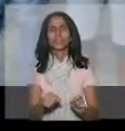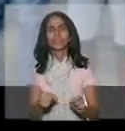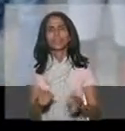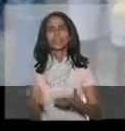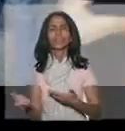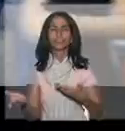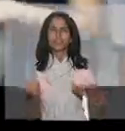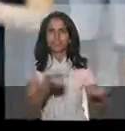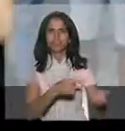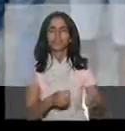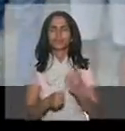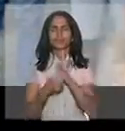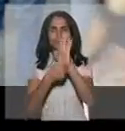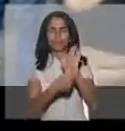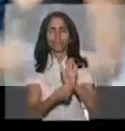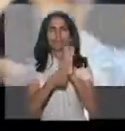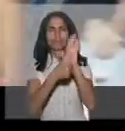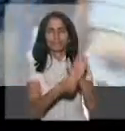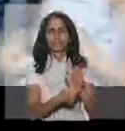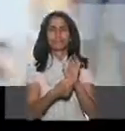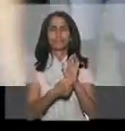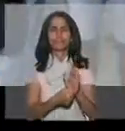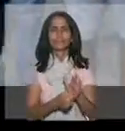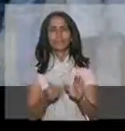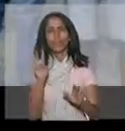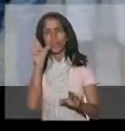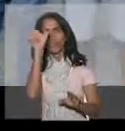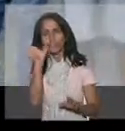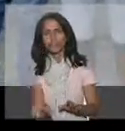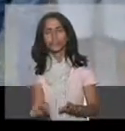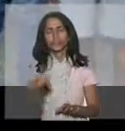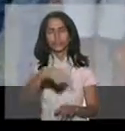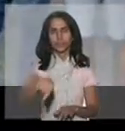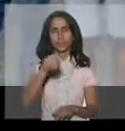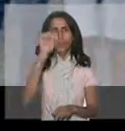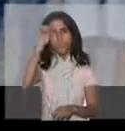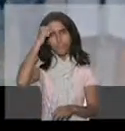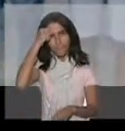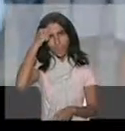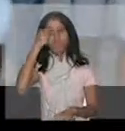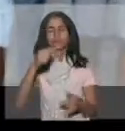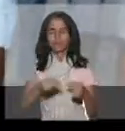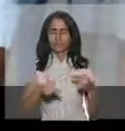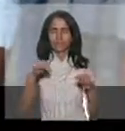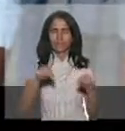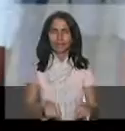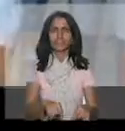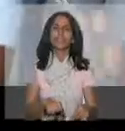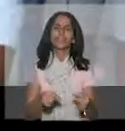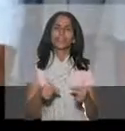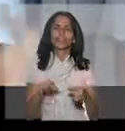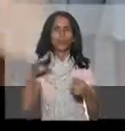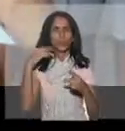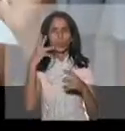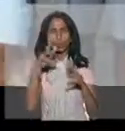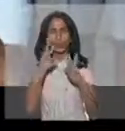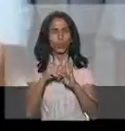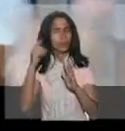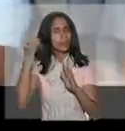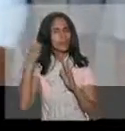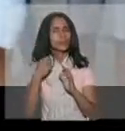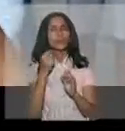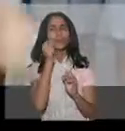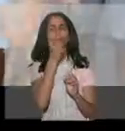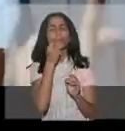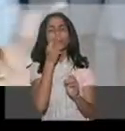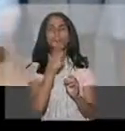à nossa existência e é se reconhecer como preço é isso que rola aqui é todos os cabelos diferentes button